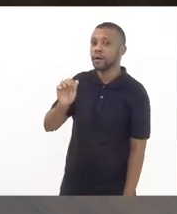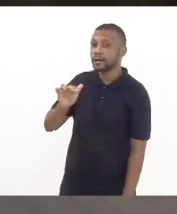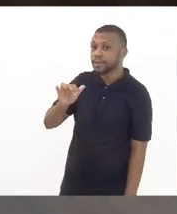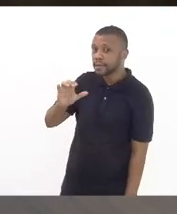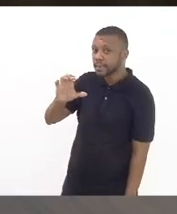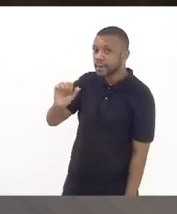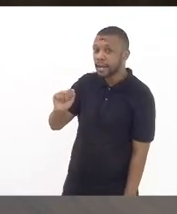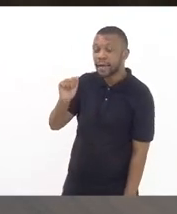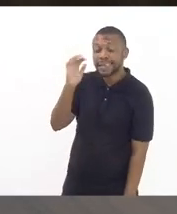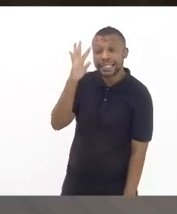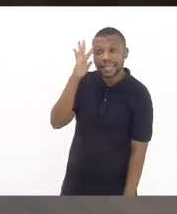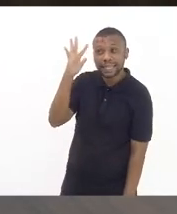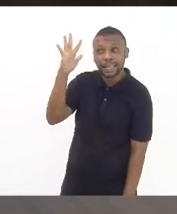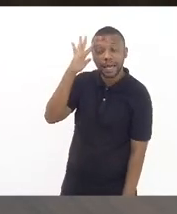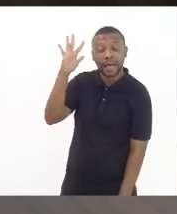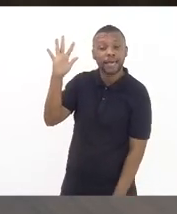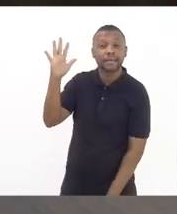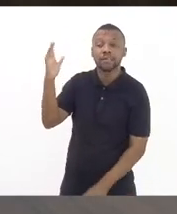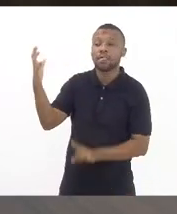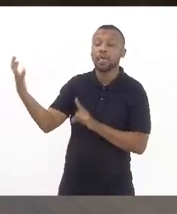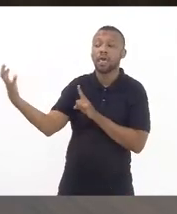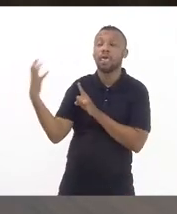tese, não tem impacto